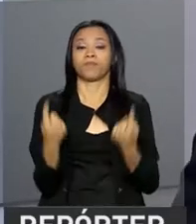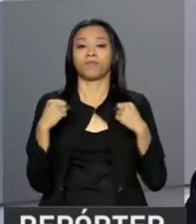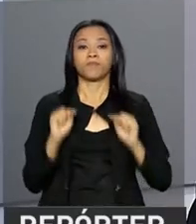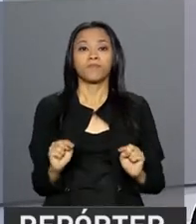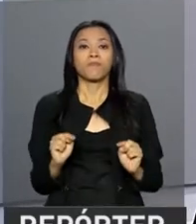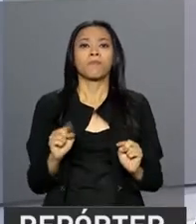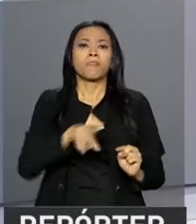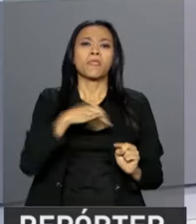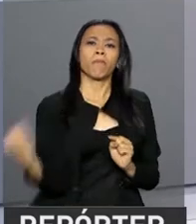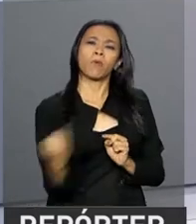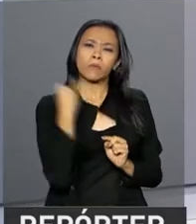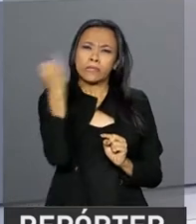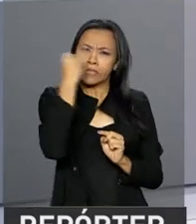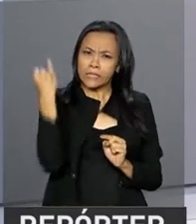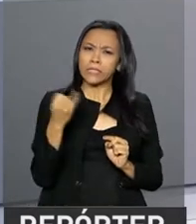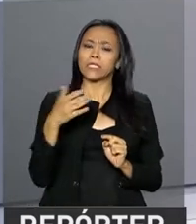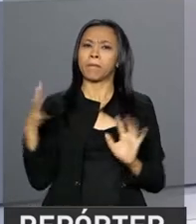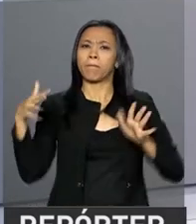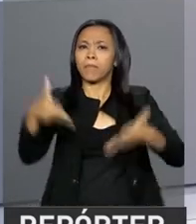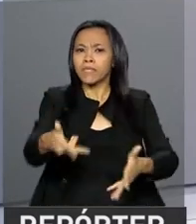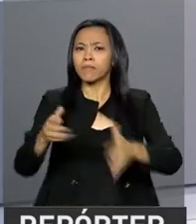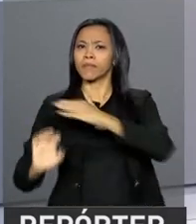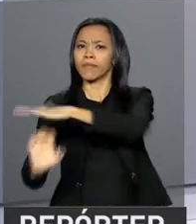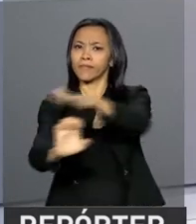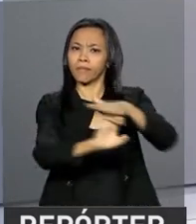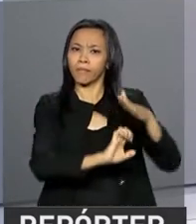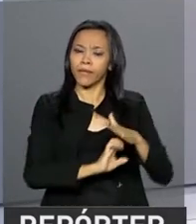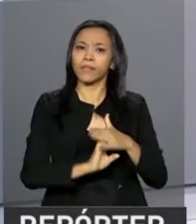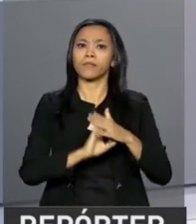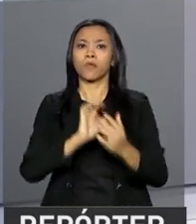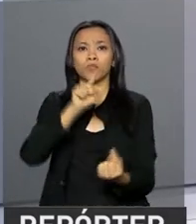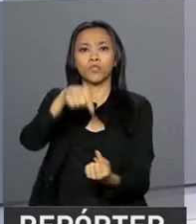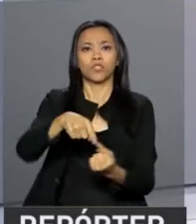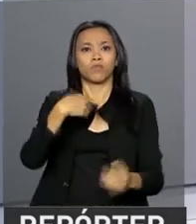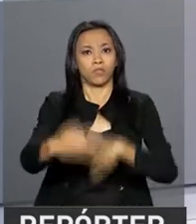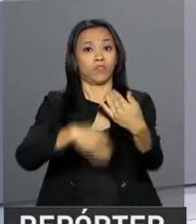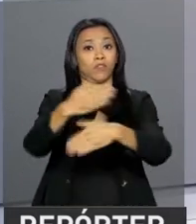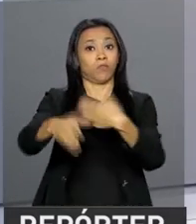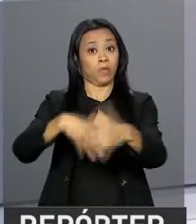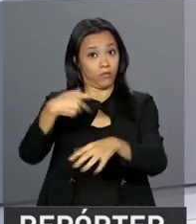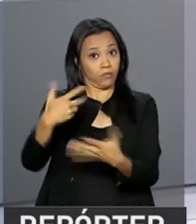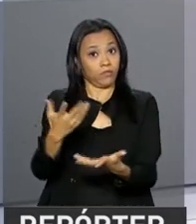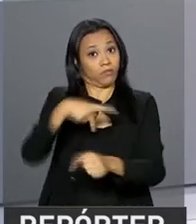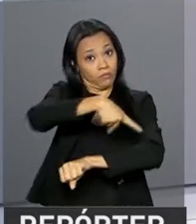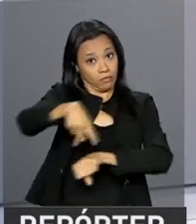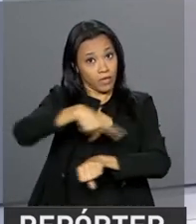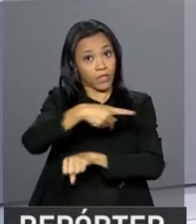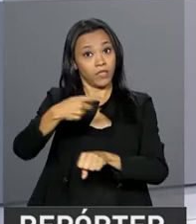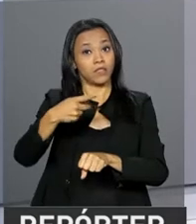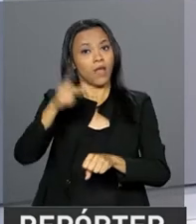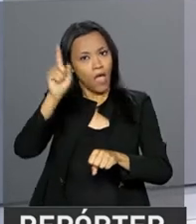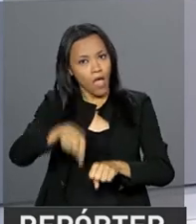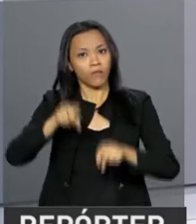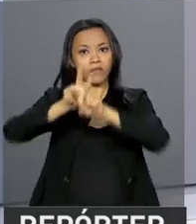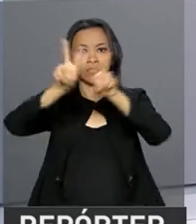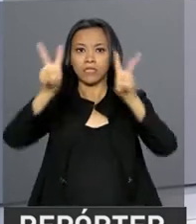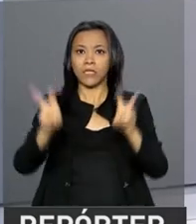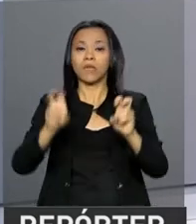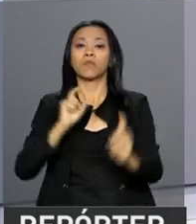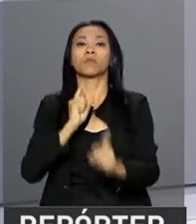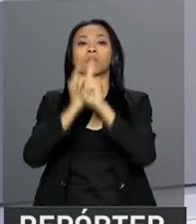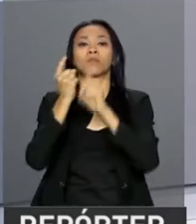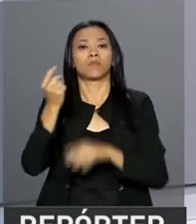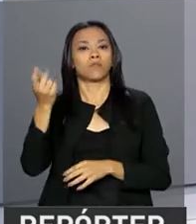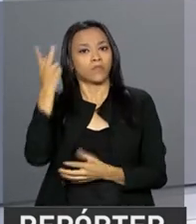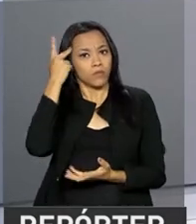A importância da participação da iniciativa privada na retomada do crescimento e nos investimentos do país foi tema de um encontro em São